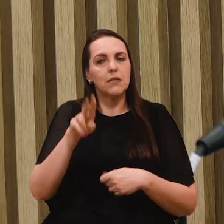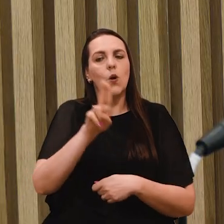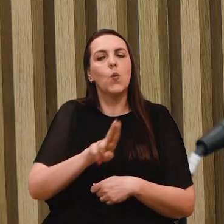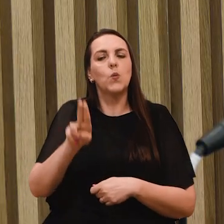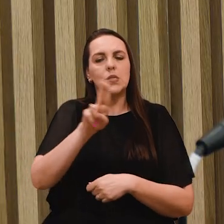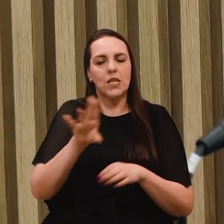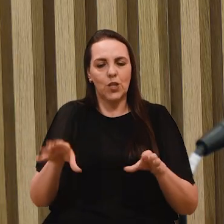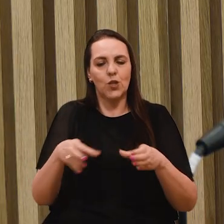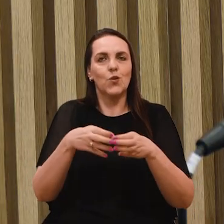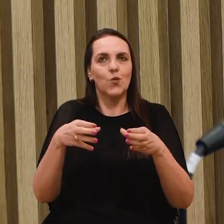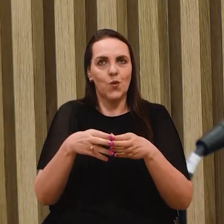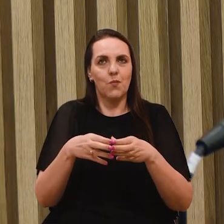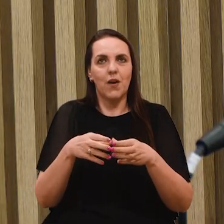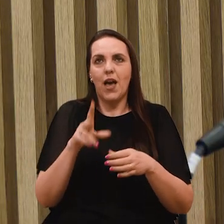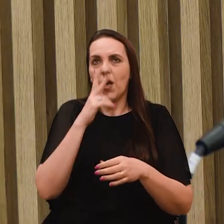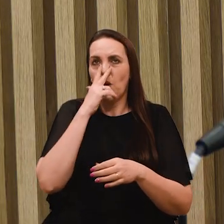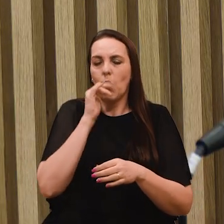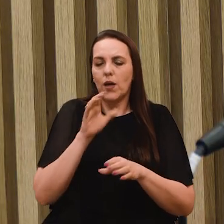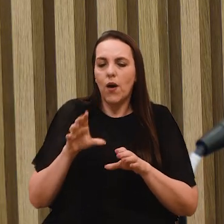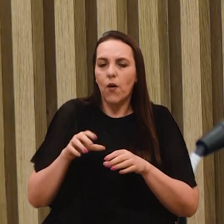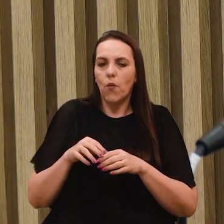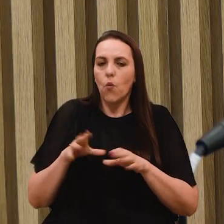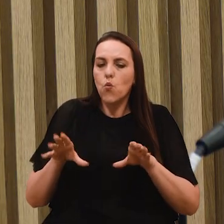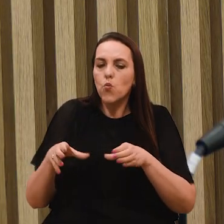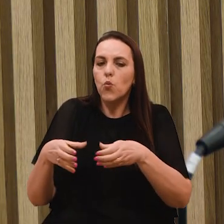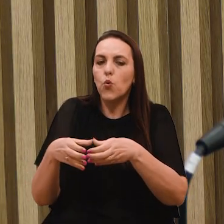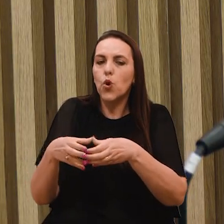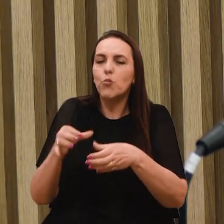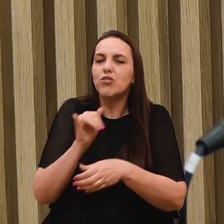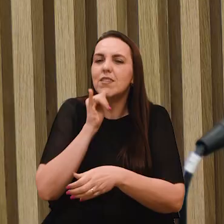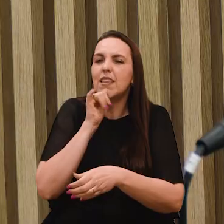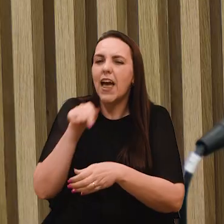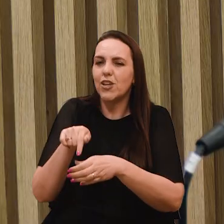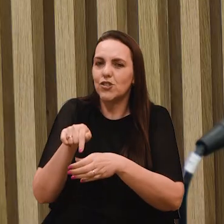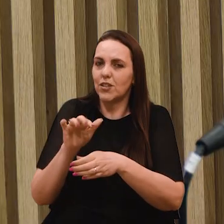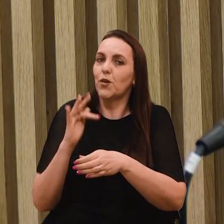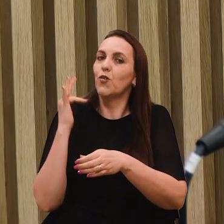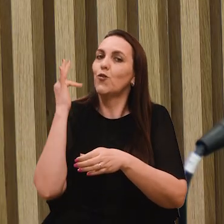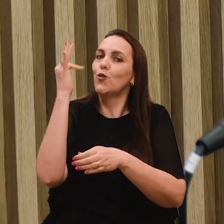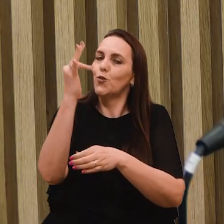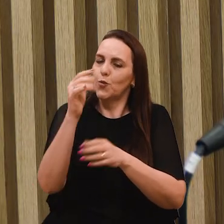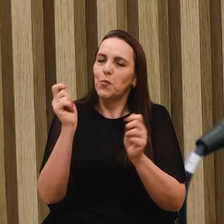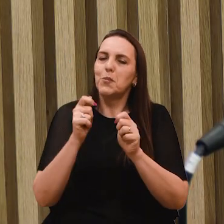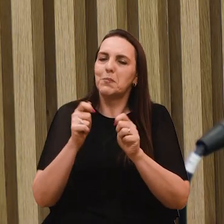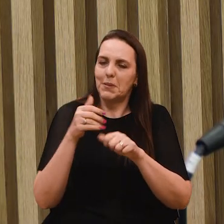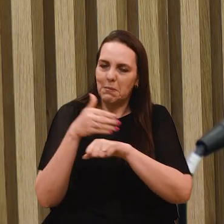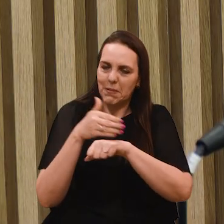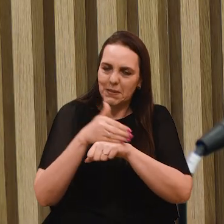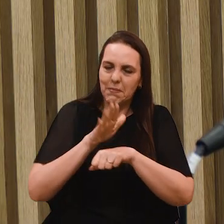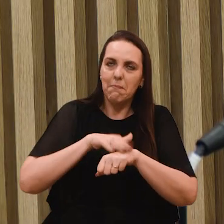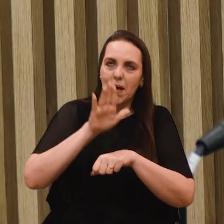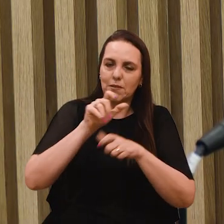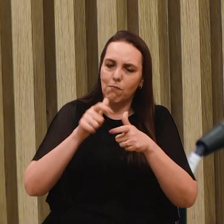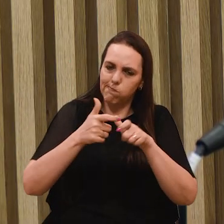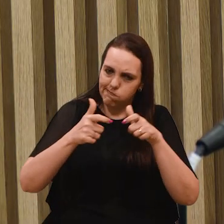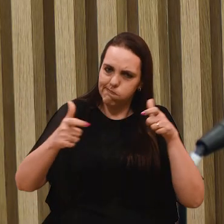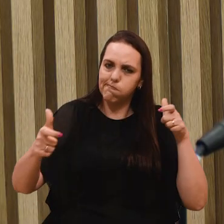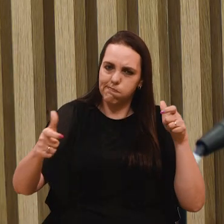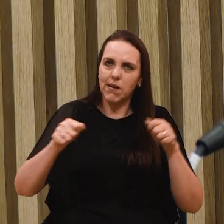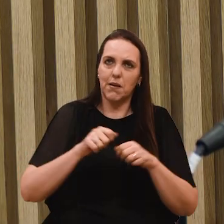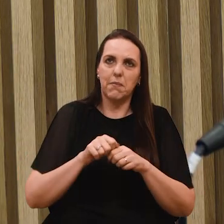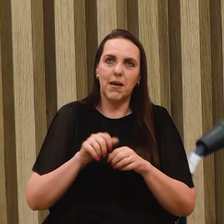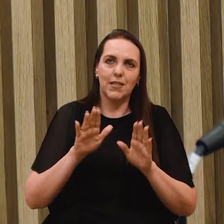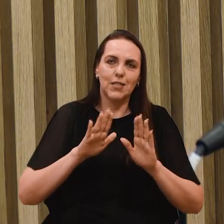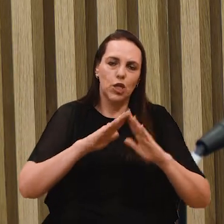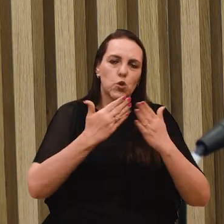como um microcosmos, assim. Claro. A tendência é que eu volte a participar nos próximos anos e aí expandir para mais espaços